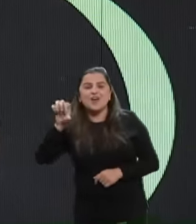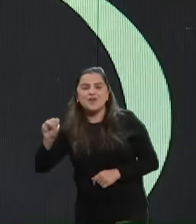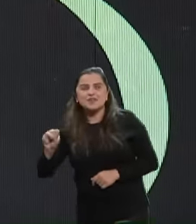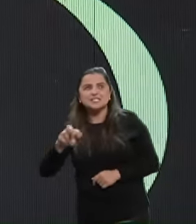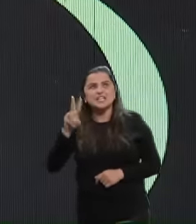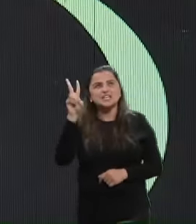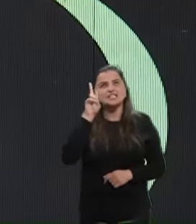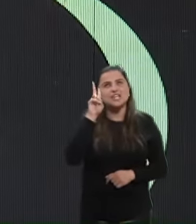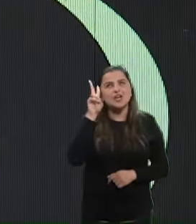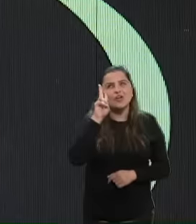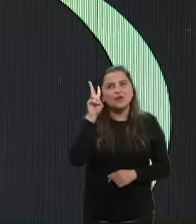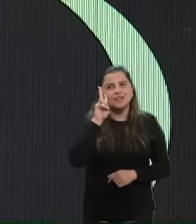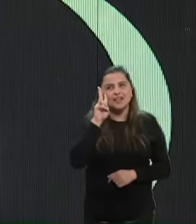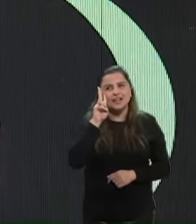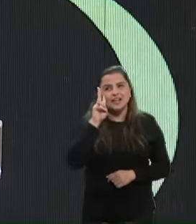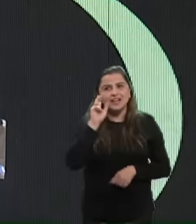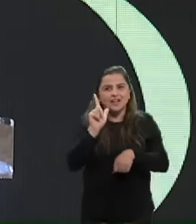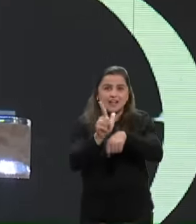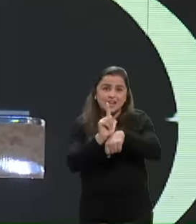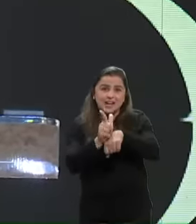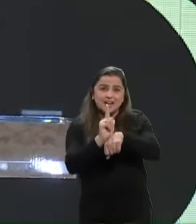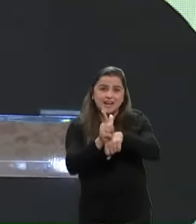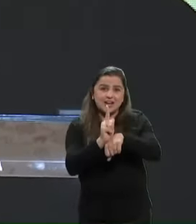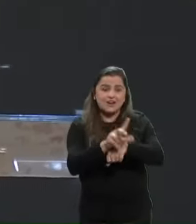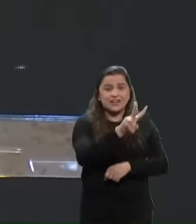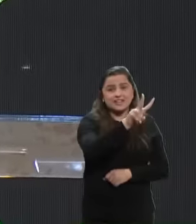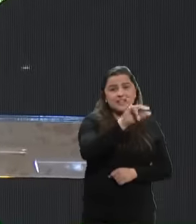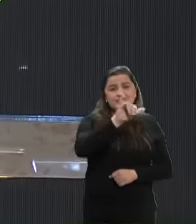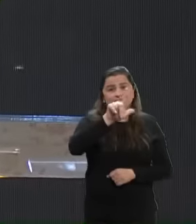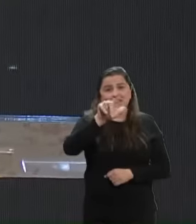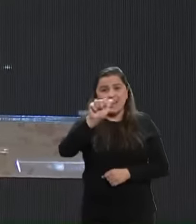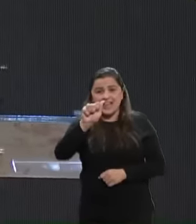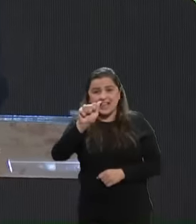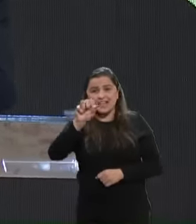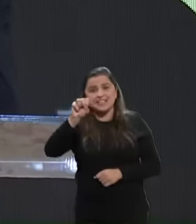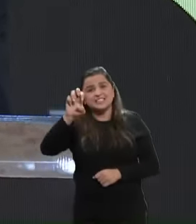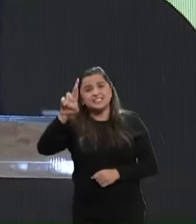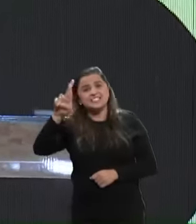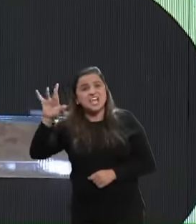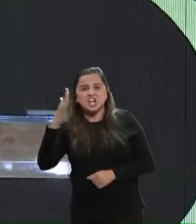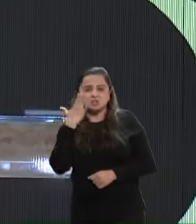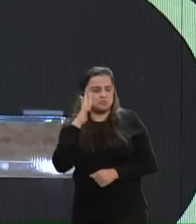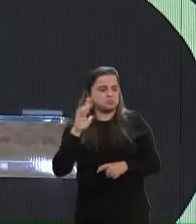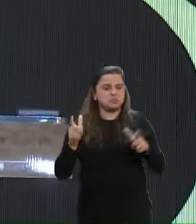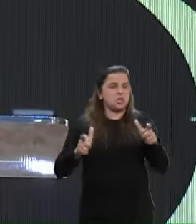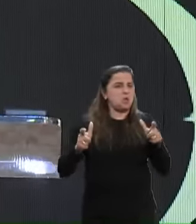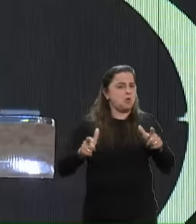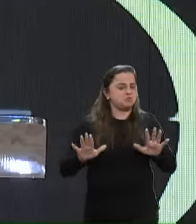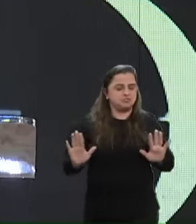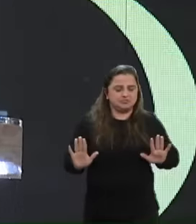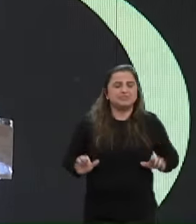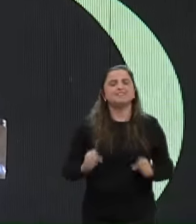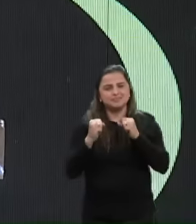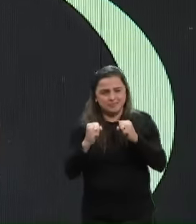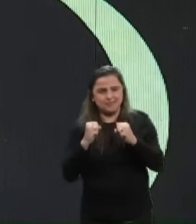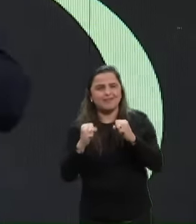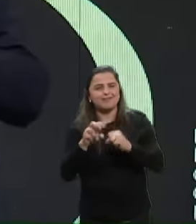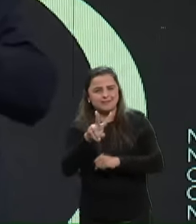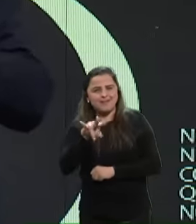Segunda, Lagoinha de Vila da Serra. Não sei onde é, mas vai ser poderoso.